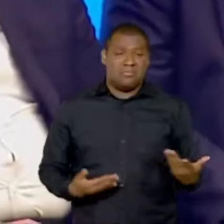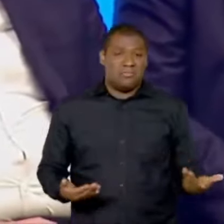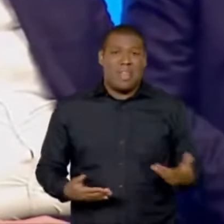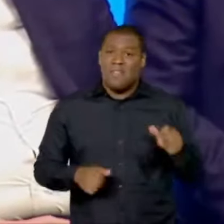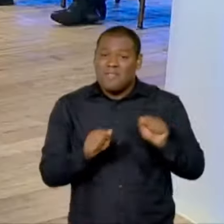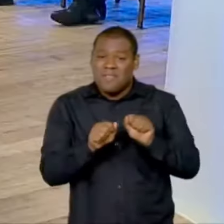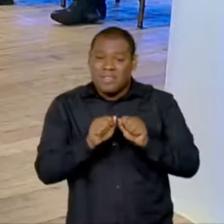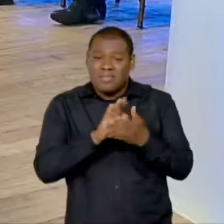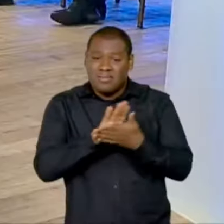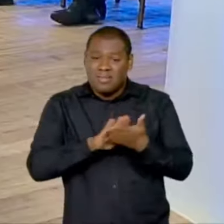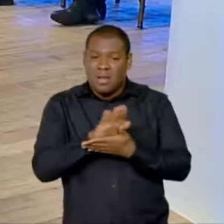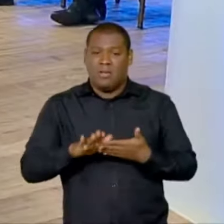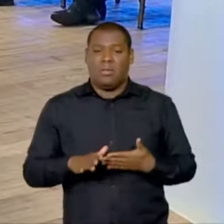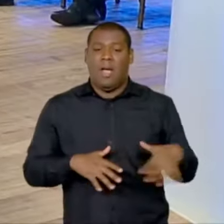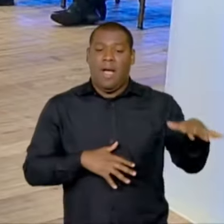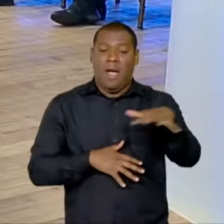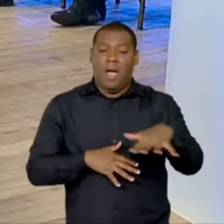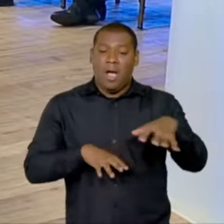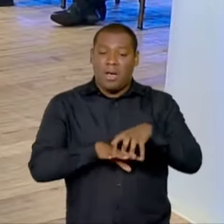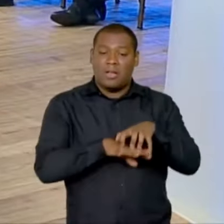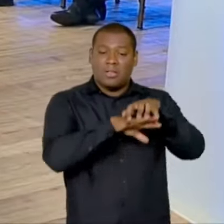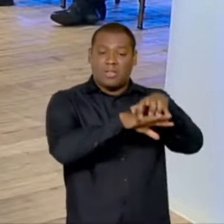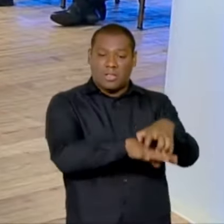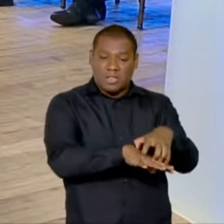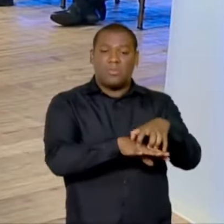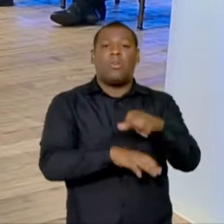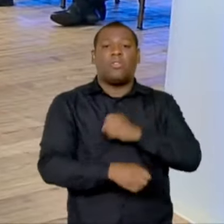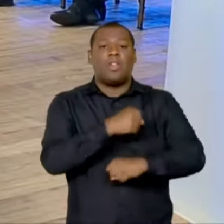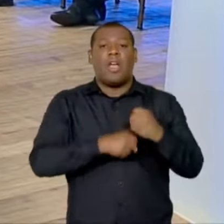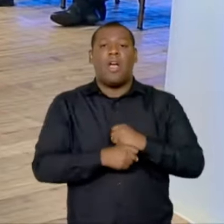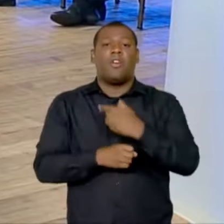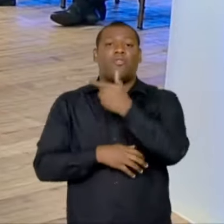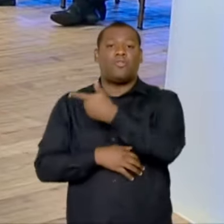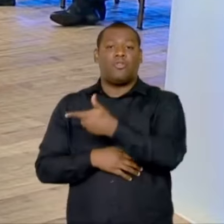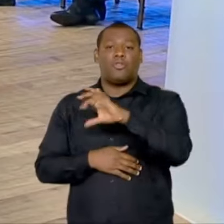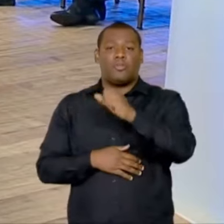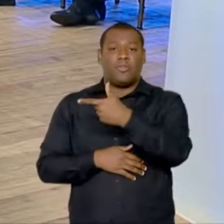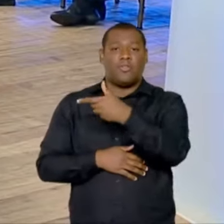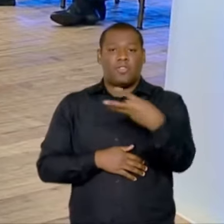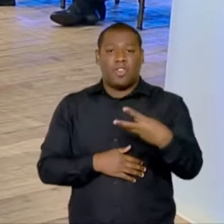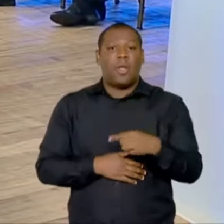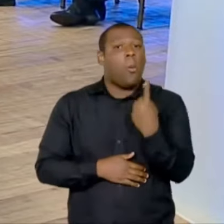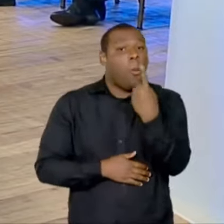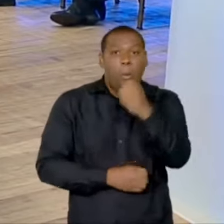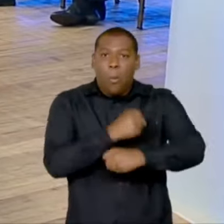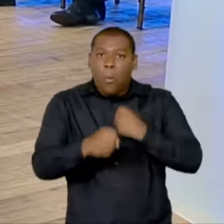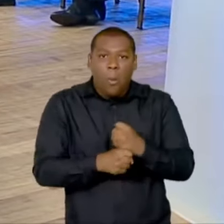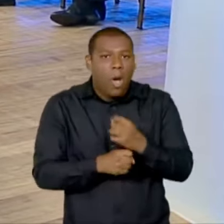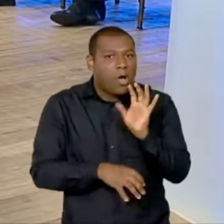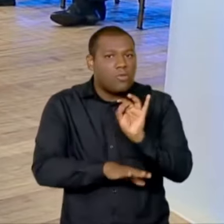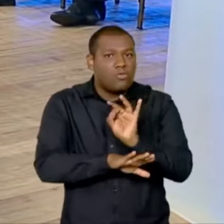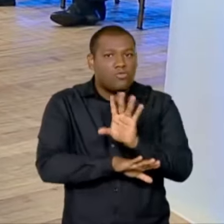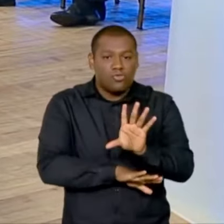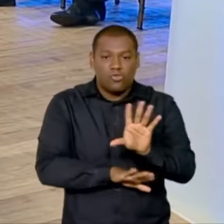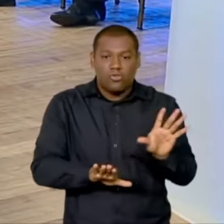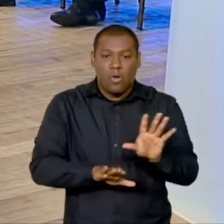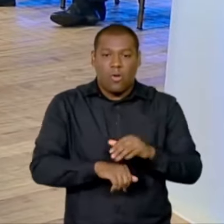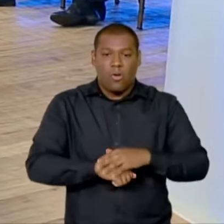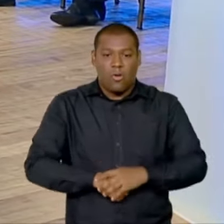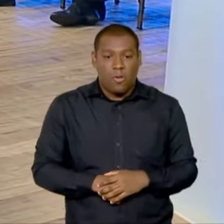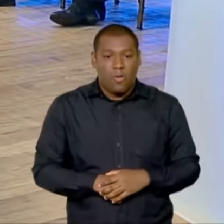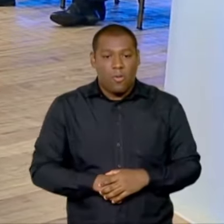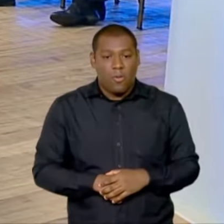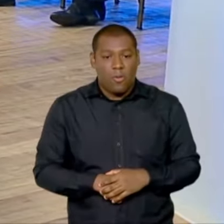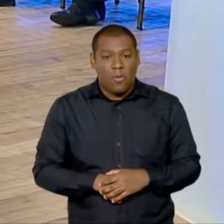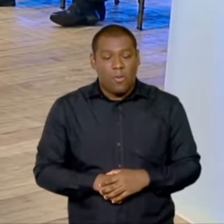transporte, nós, somente em 2023, fizemos só num ano mais do que foi